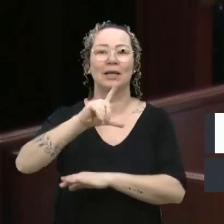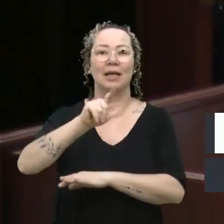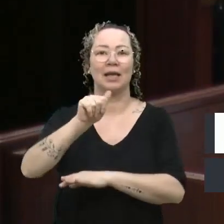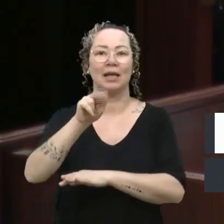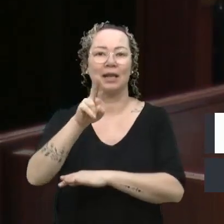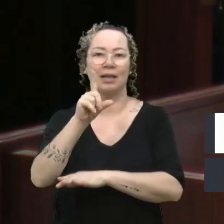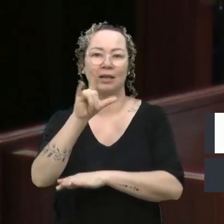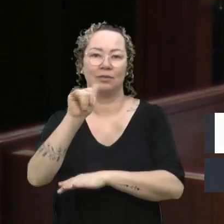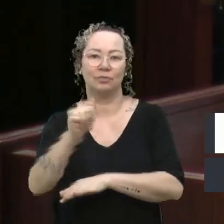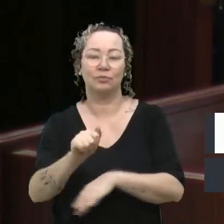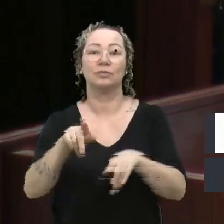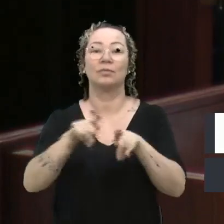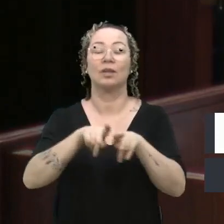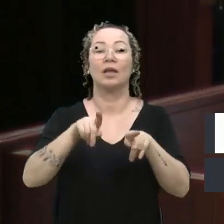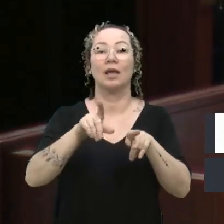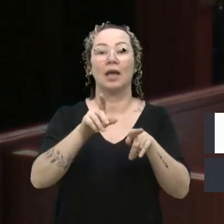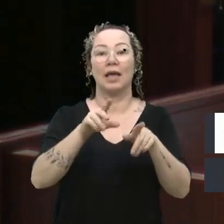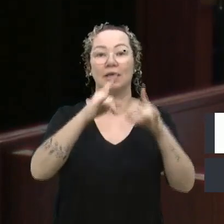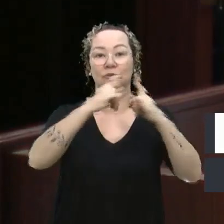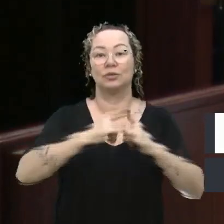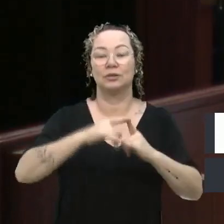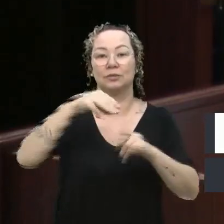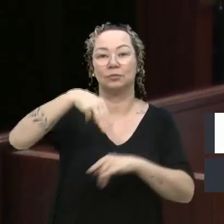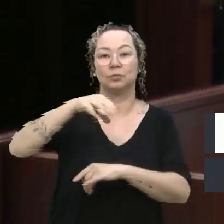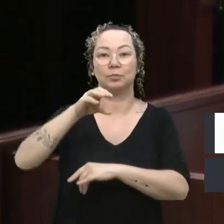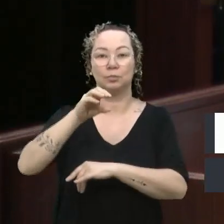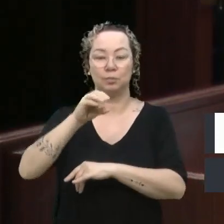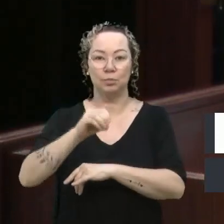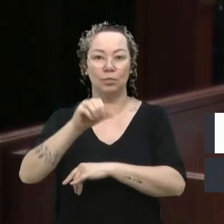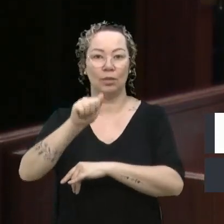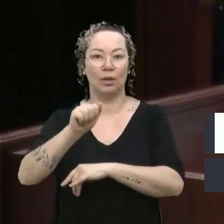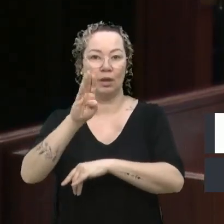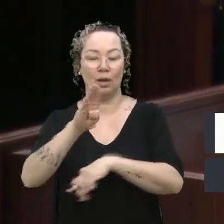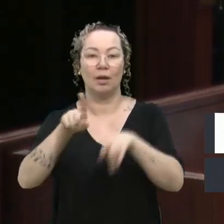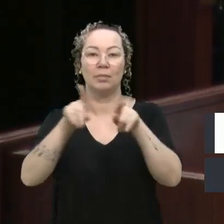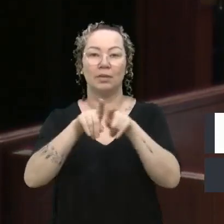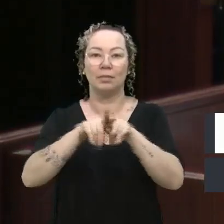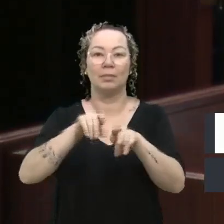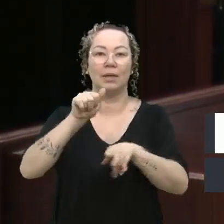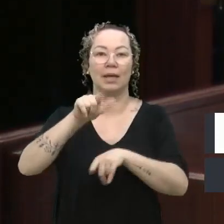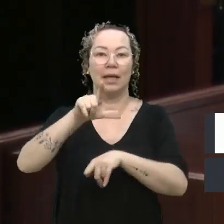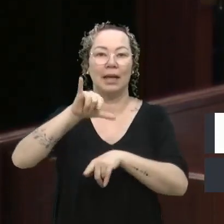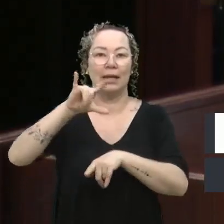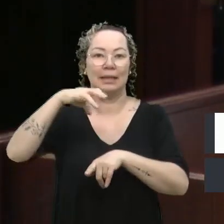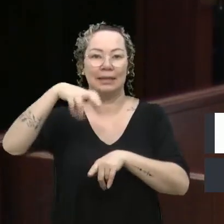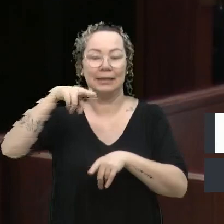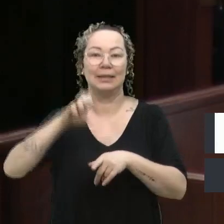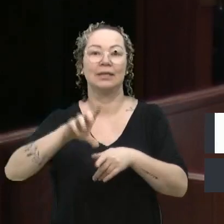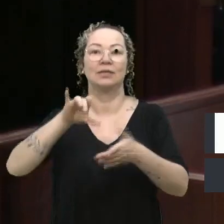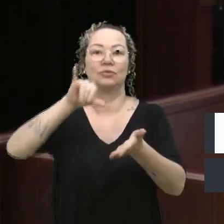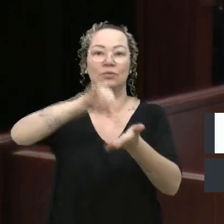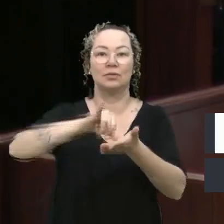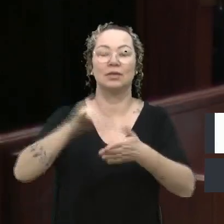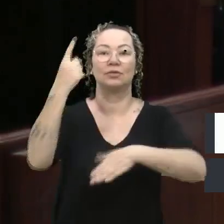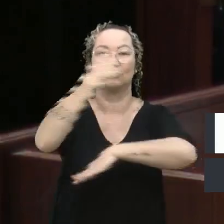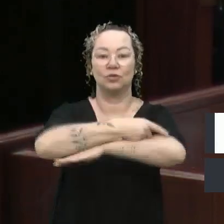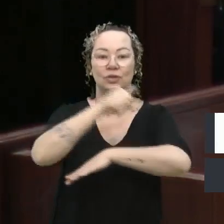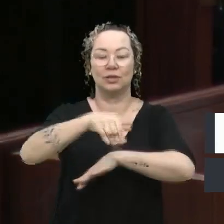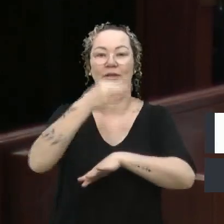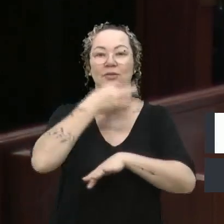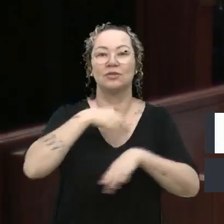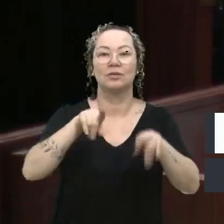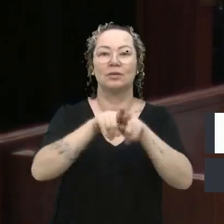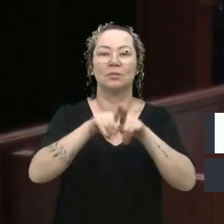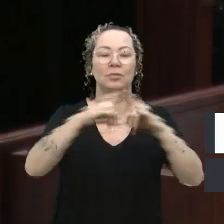esse abaixo-assinado, a Aline e toda a equipe do Centro Dia Caxias, o Ricardo do Instituto Amar ao